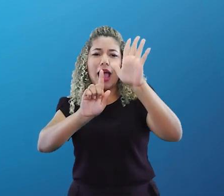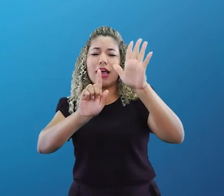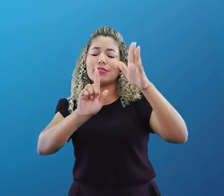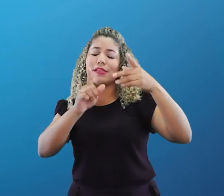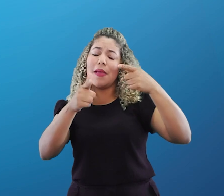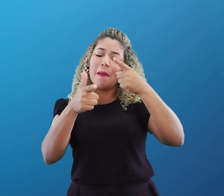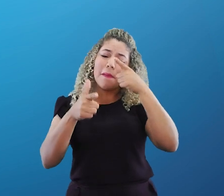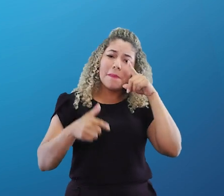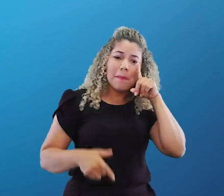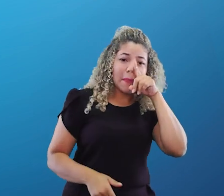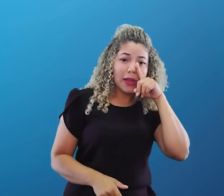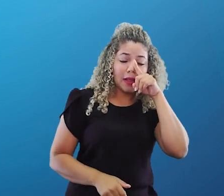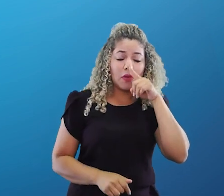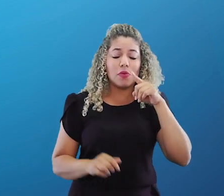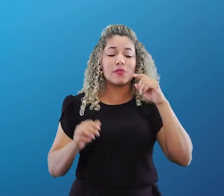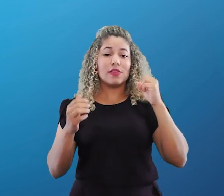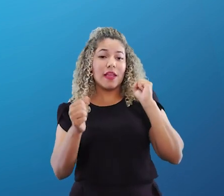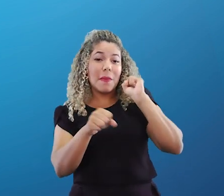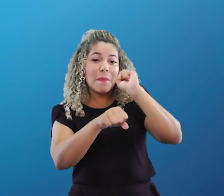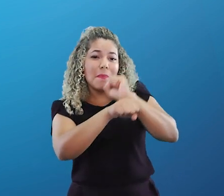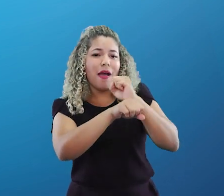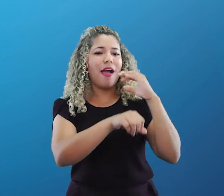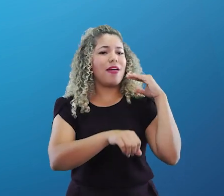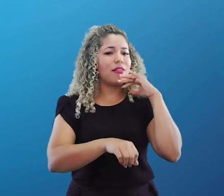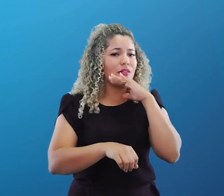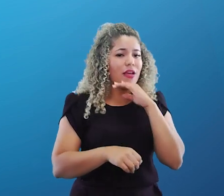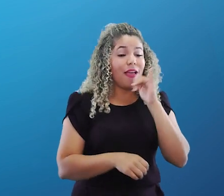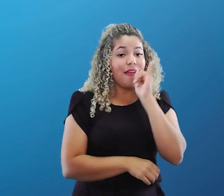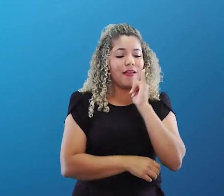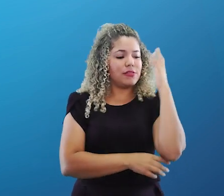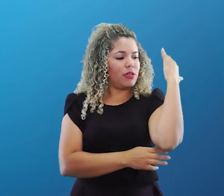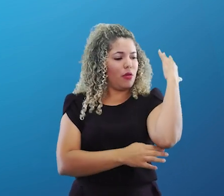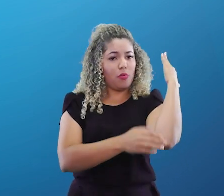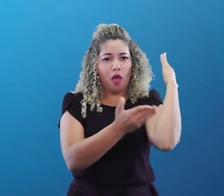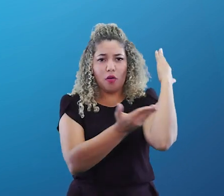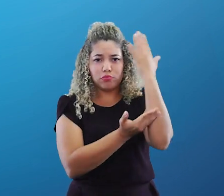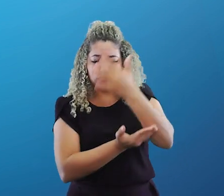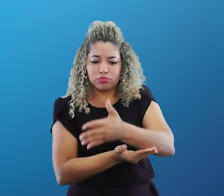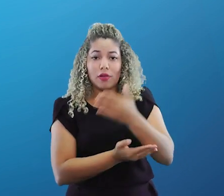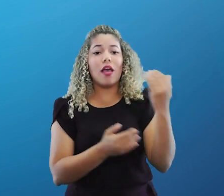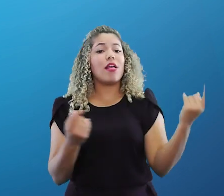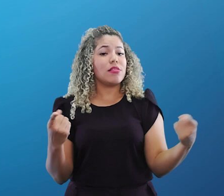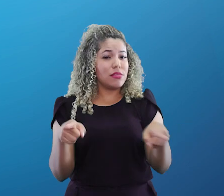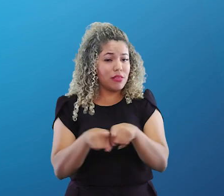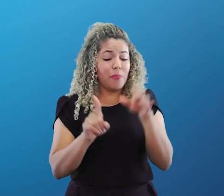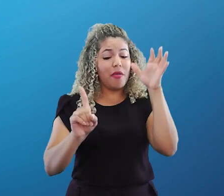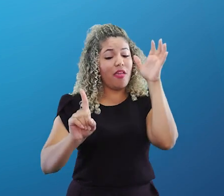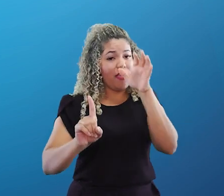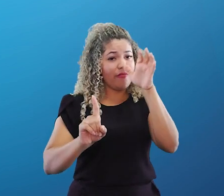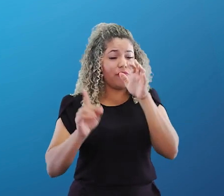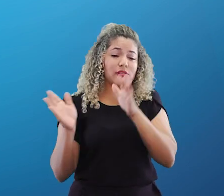atmosfera, aprisionando o calor em excesso. O desmatamento é um fator muito importante também nesse processo.